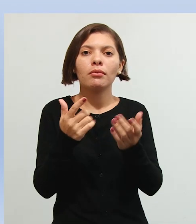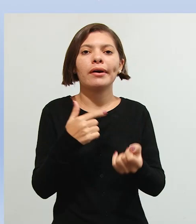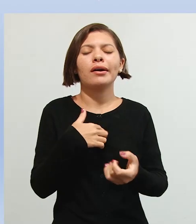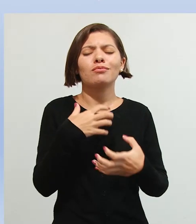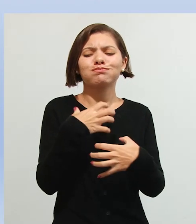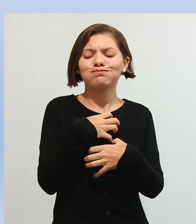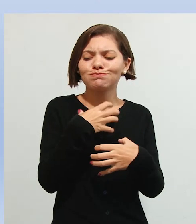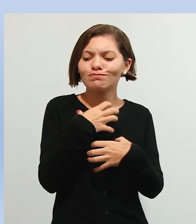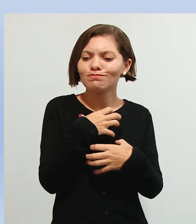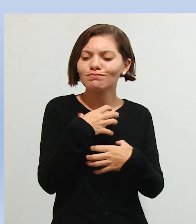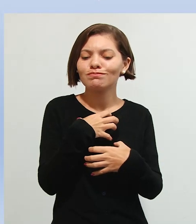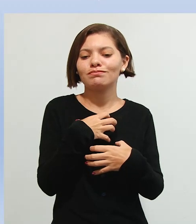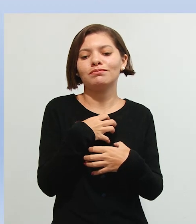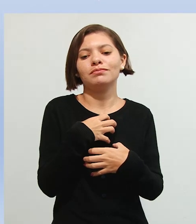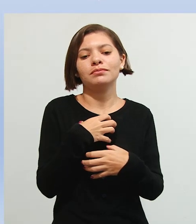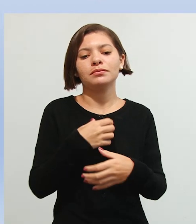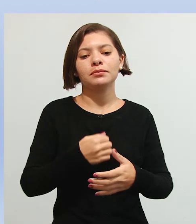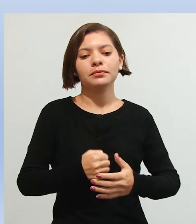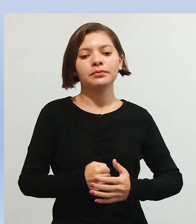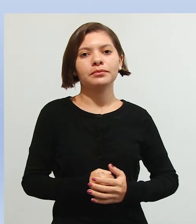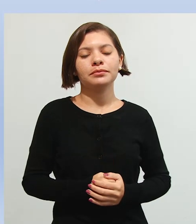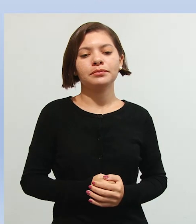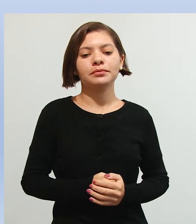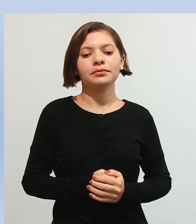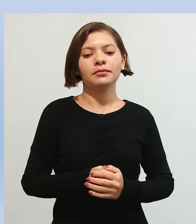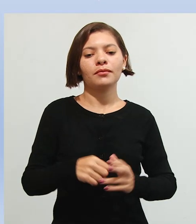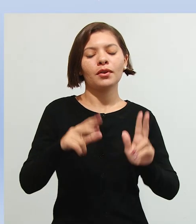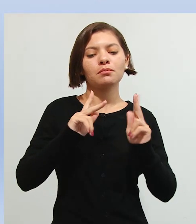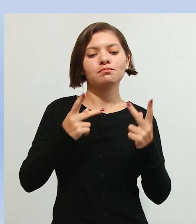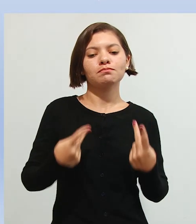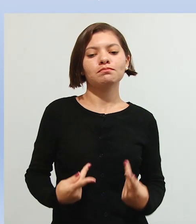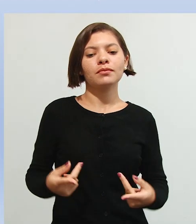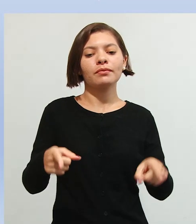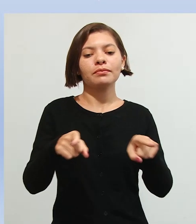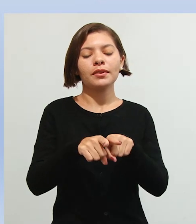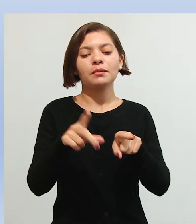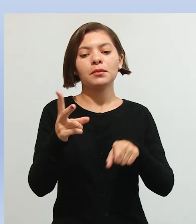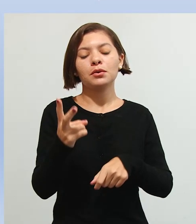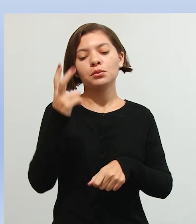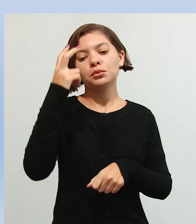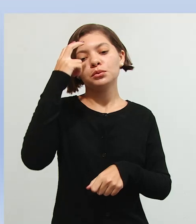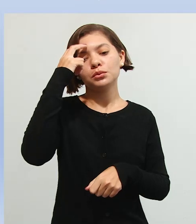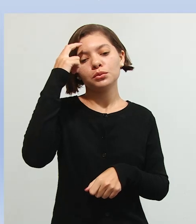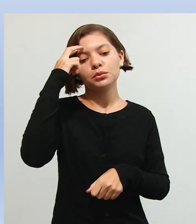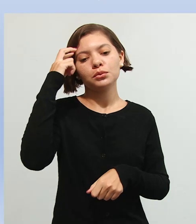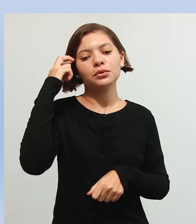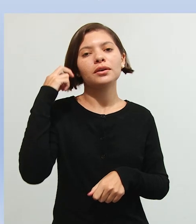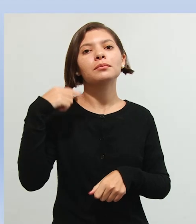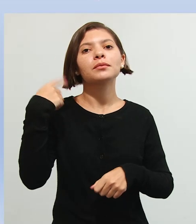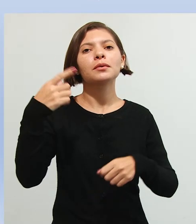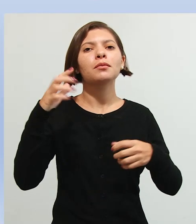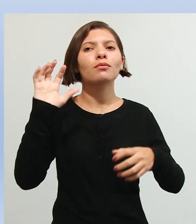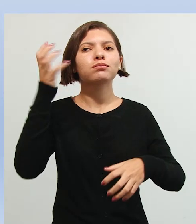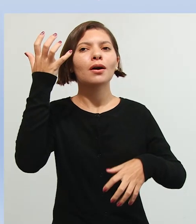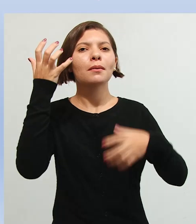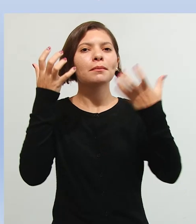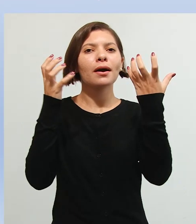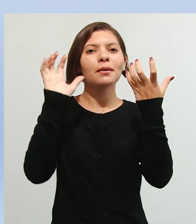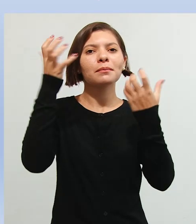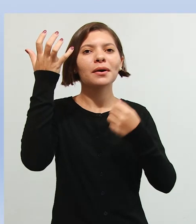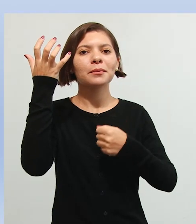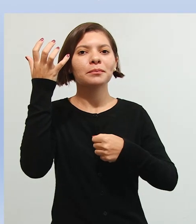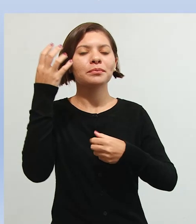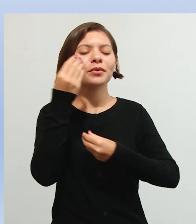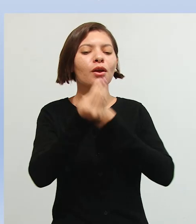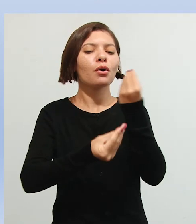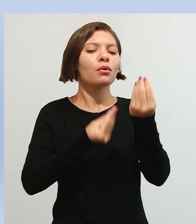que essa era uma lição formidável de humanidade e cultura, a qual geraria outros eventos extraordinários.